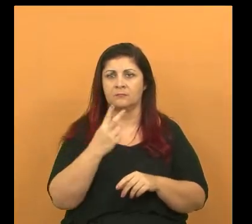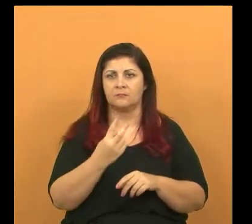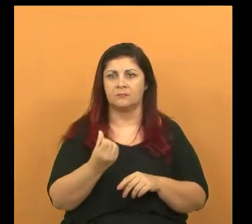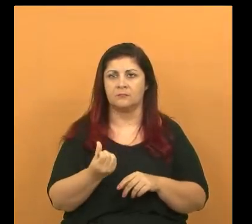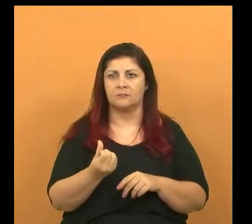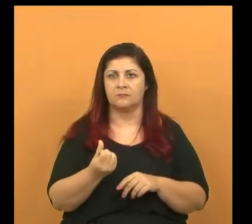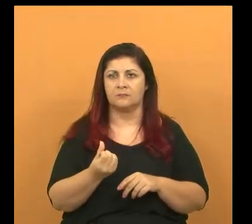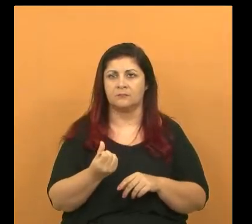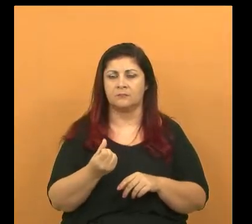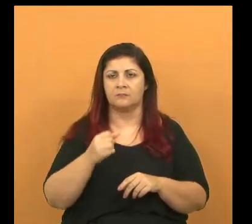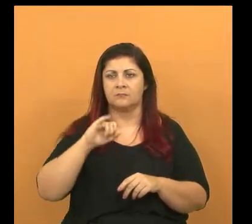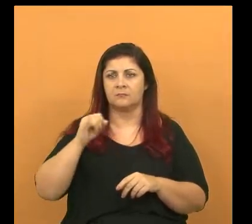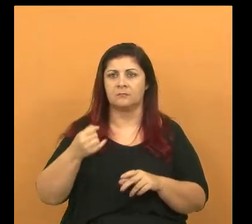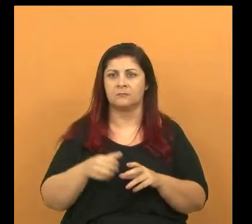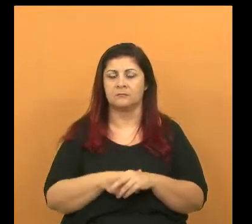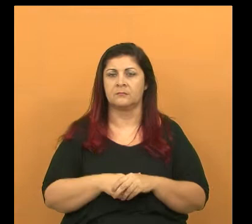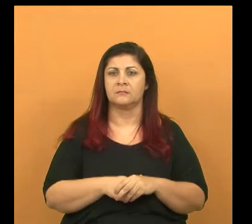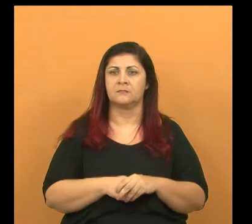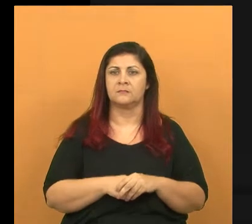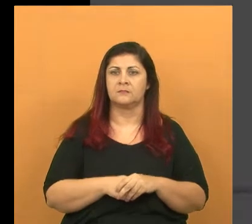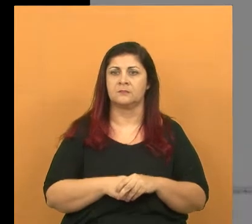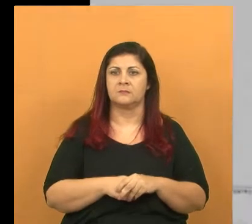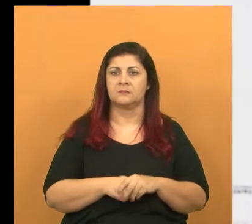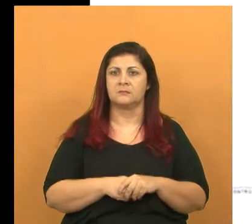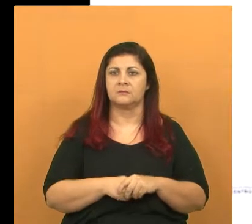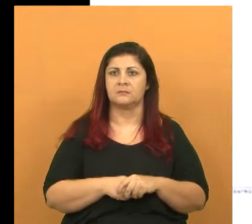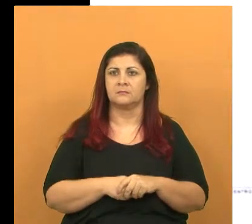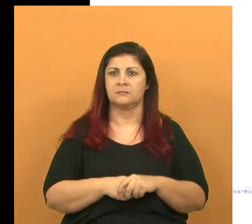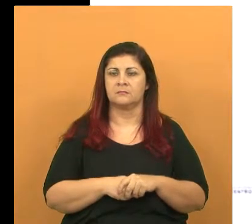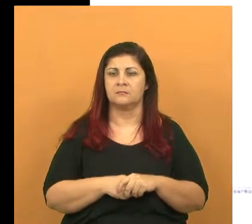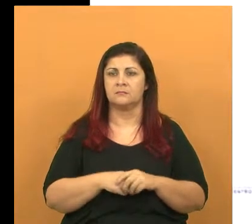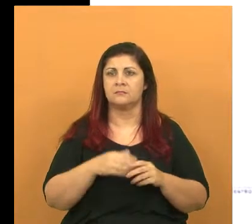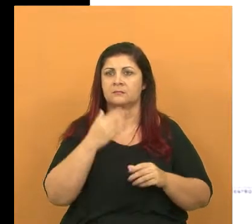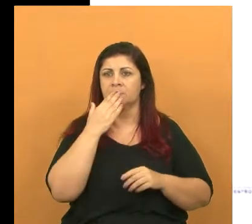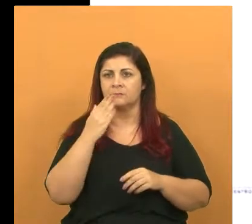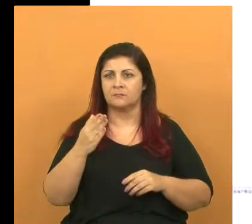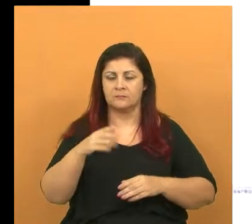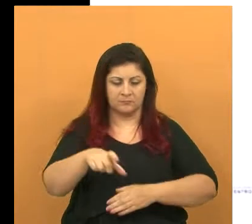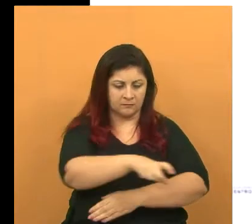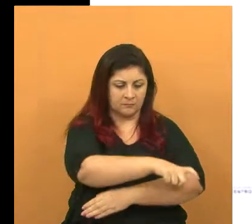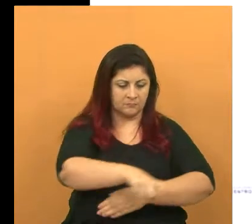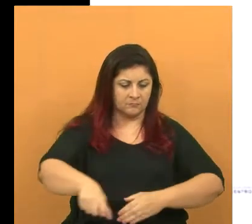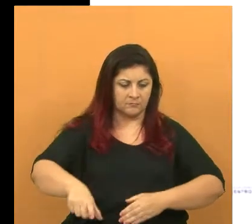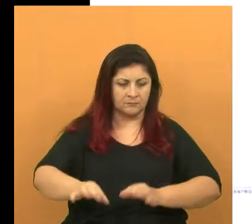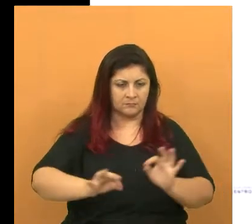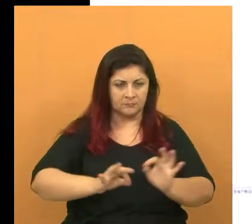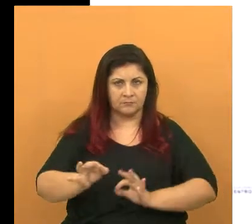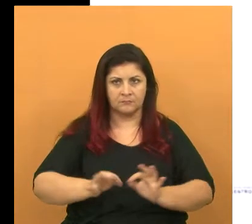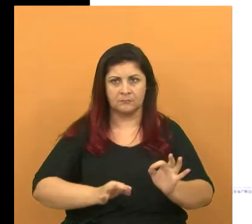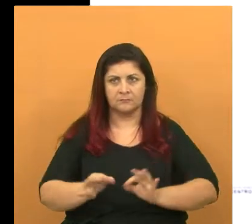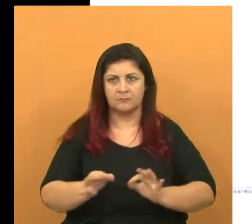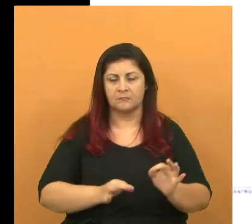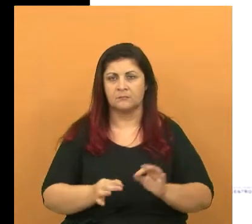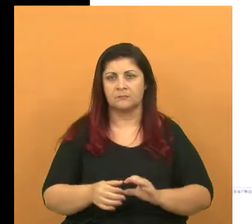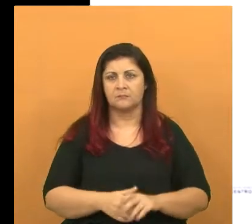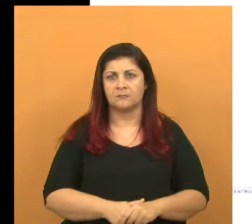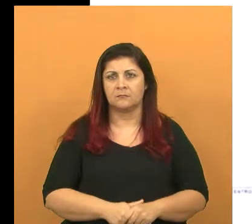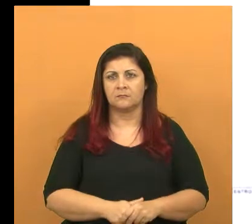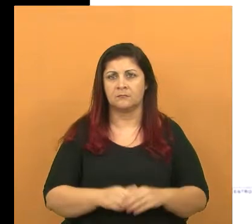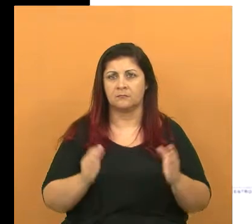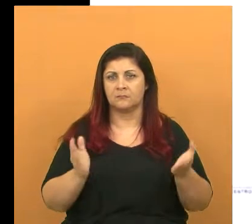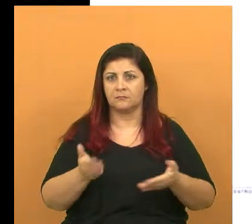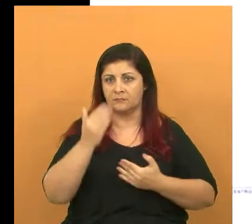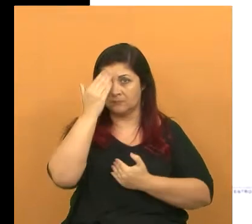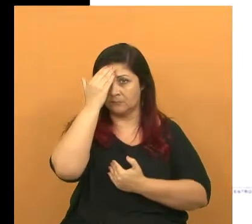ofício 25 solicitei reparo e pavimentação das ruas do kimi do ru dos quintos e hoje quero